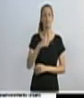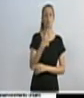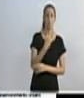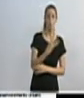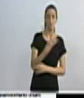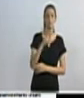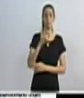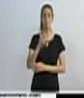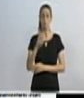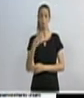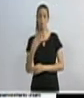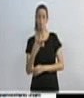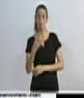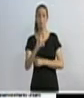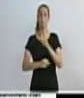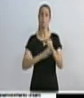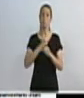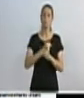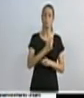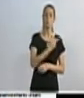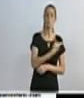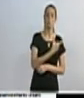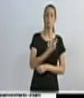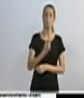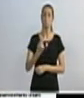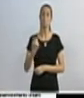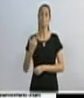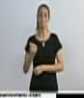de 2006 da Anatel. Ela define.